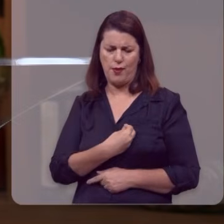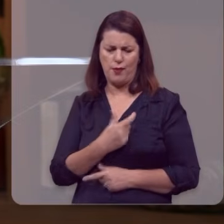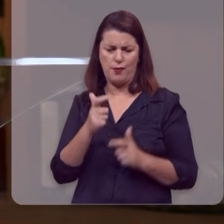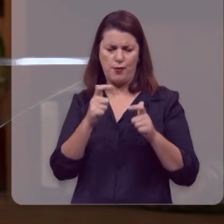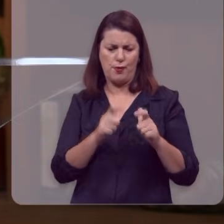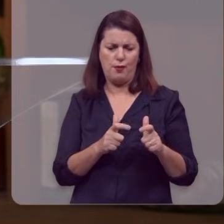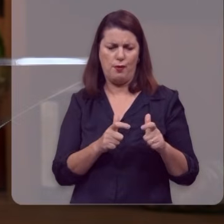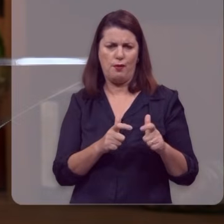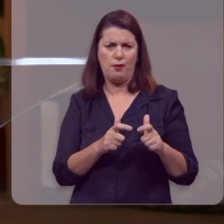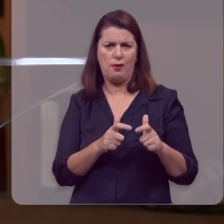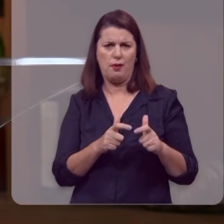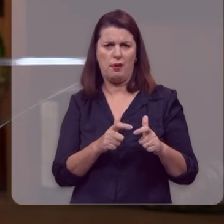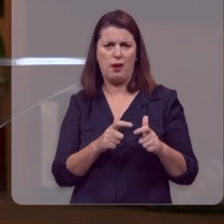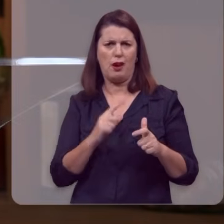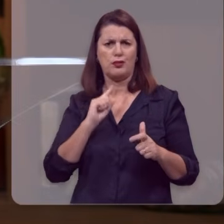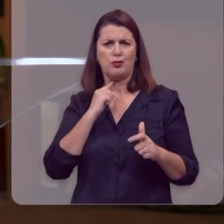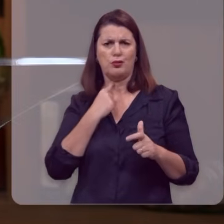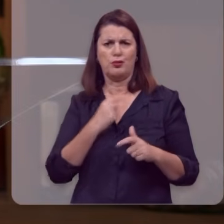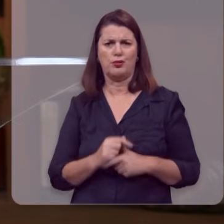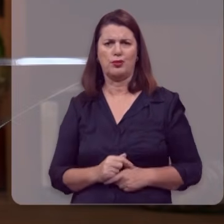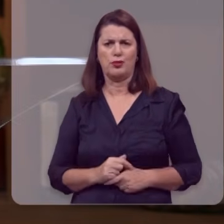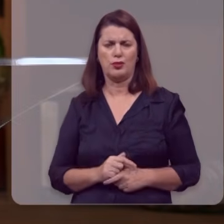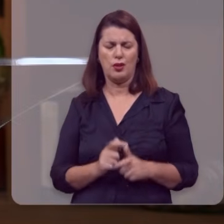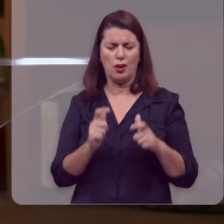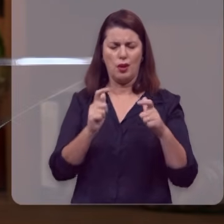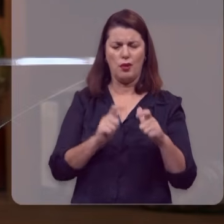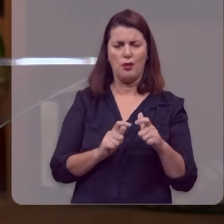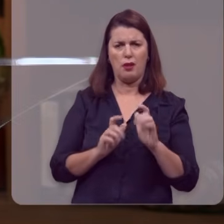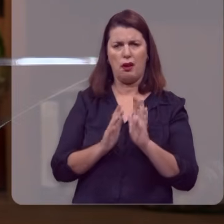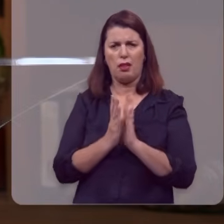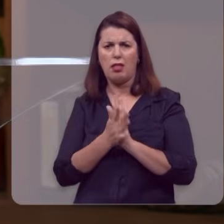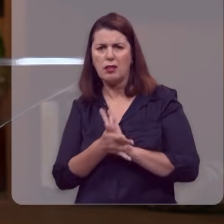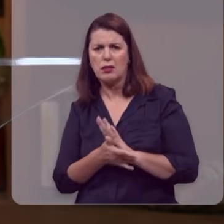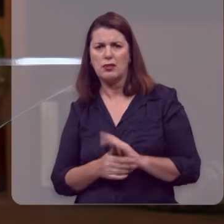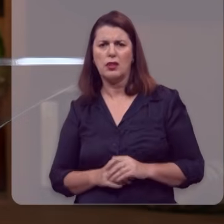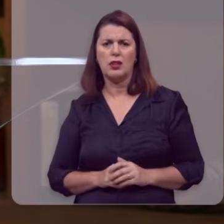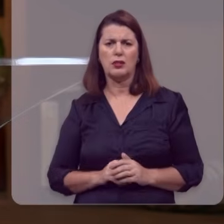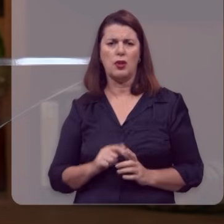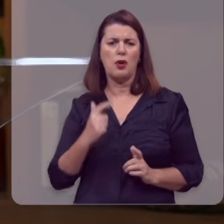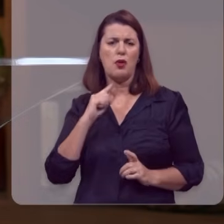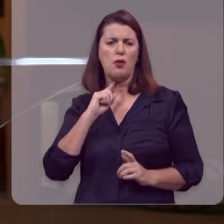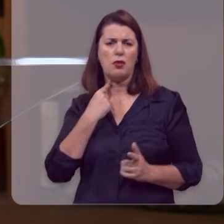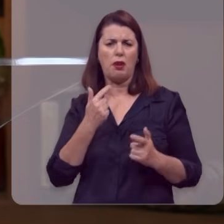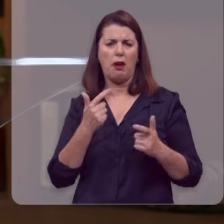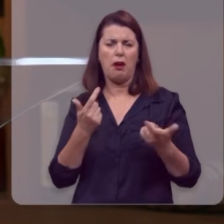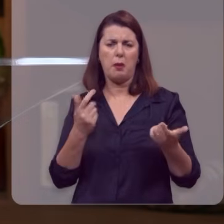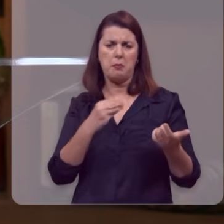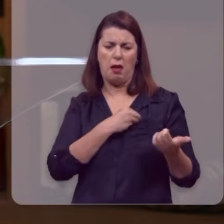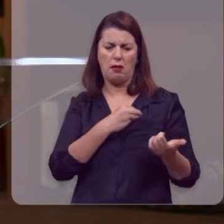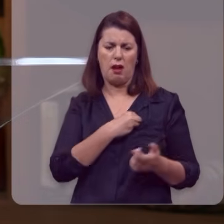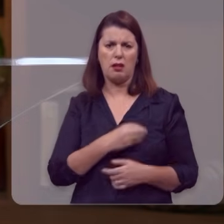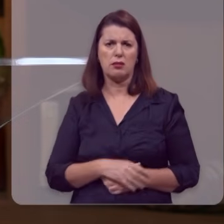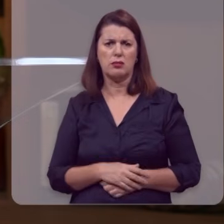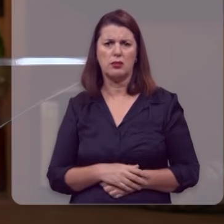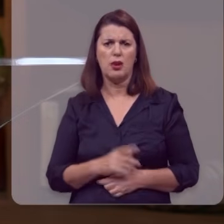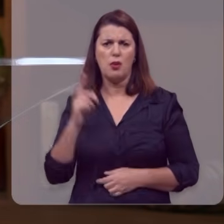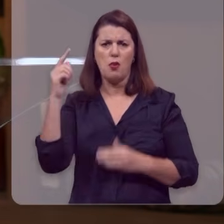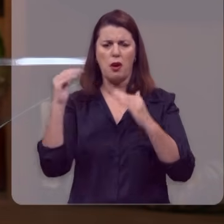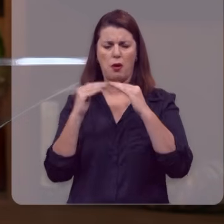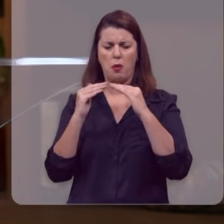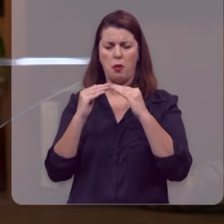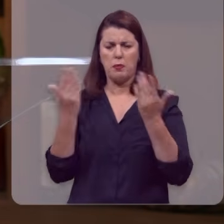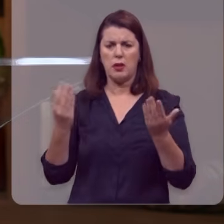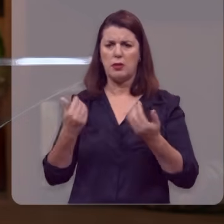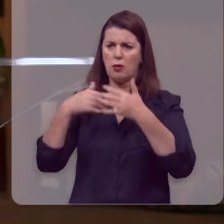num ambiente poluído, num ambiente corrompido, num ambiente profanado, num ambiente em